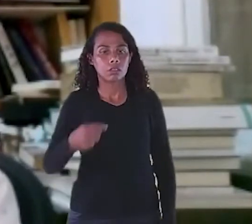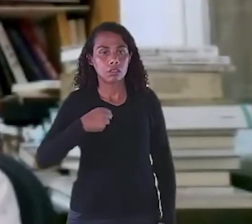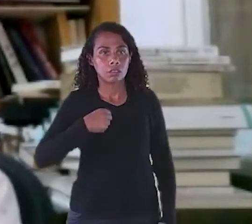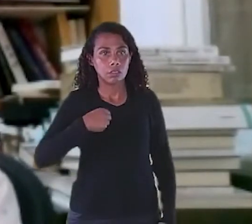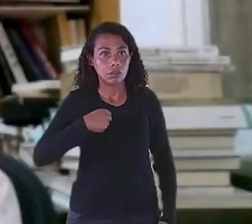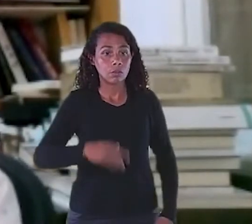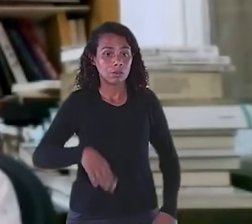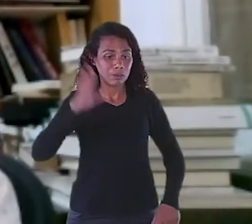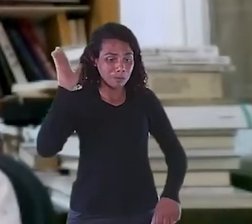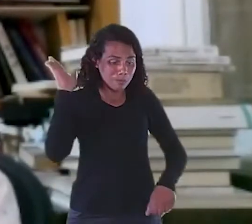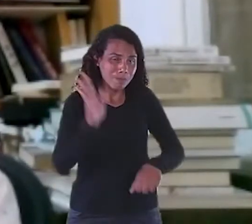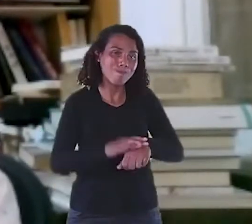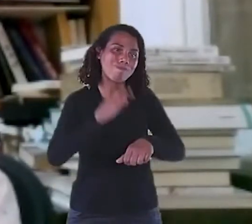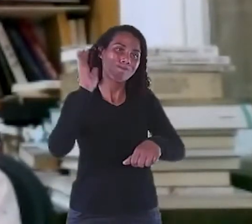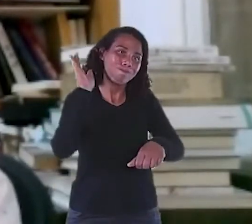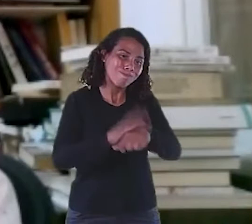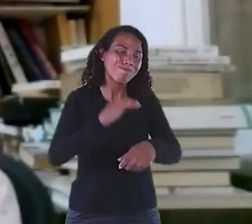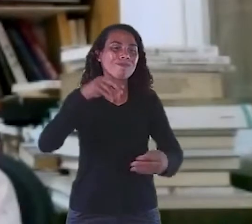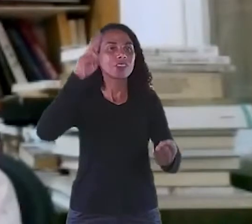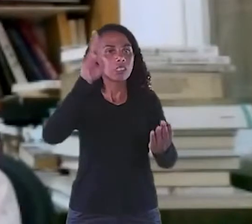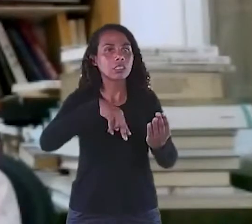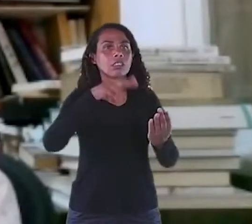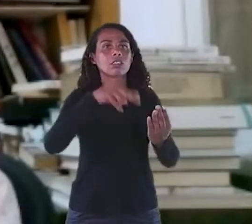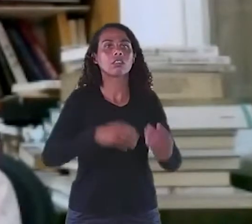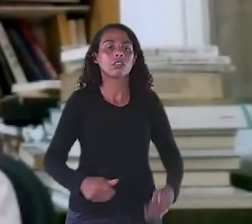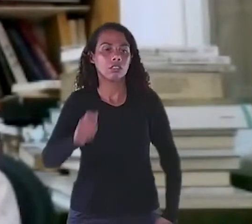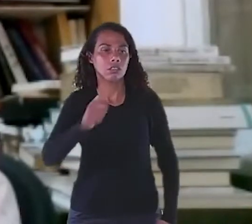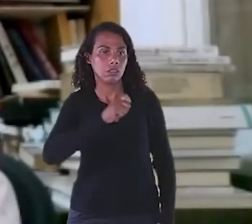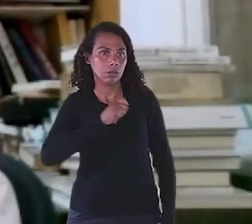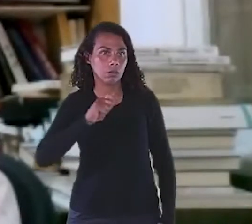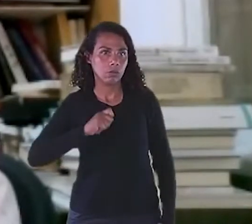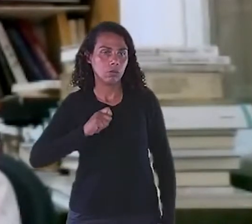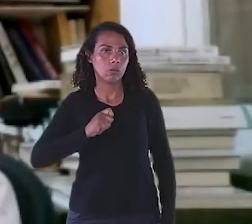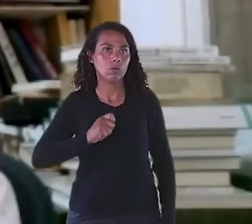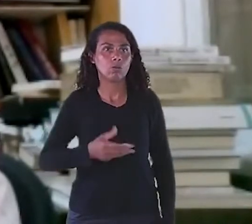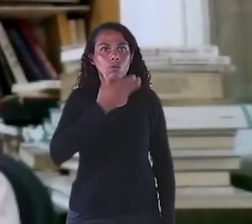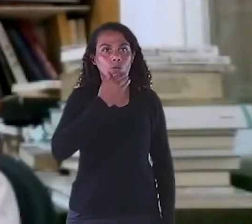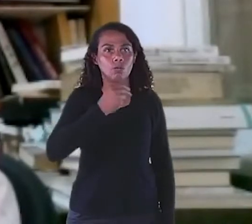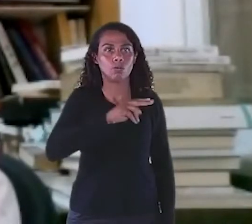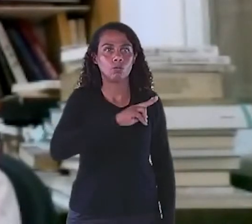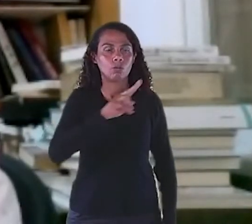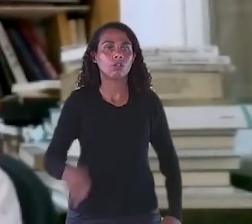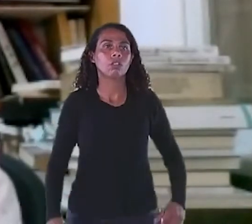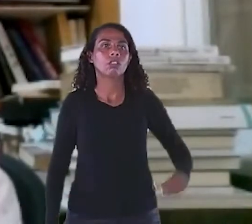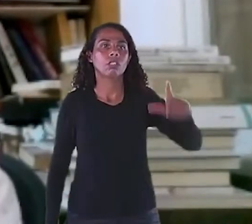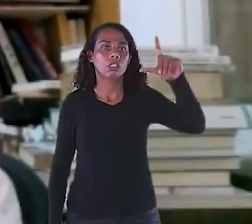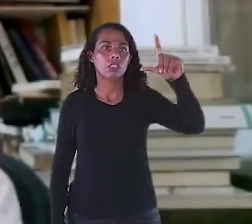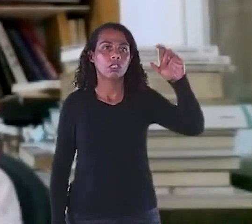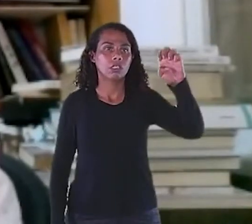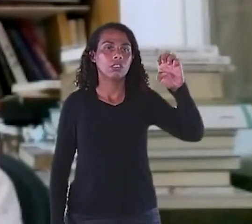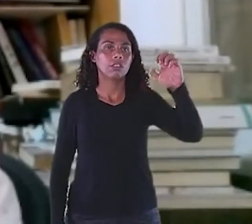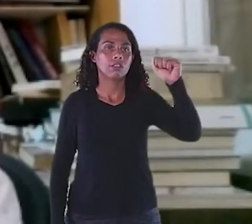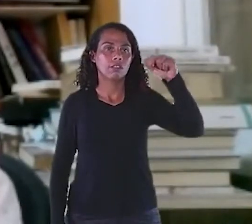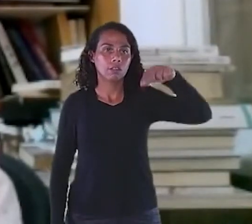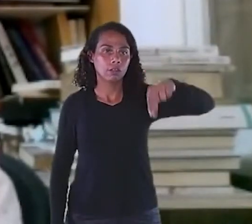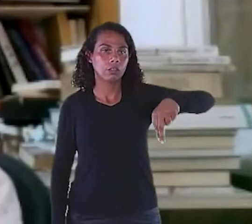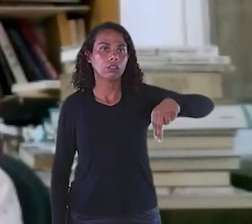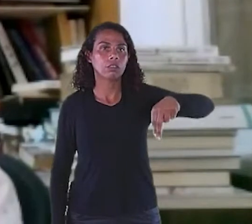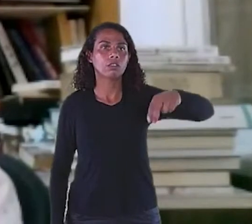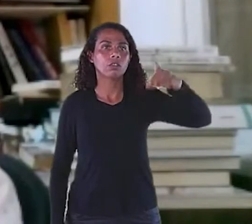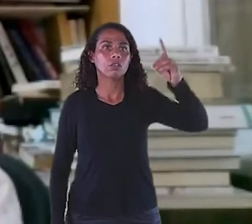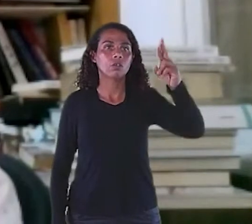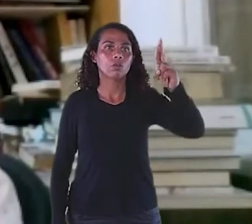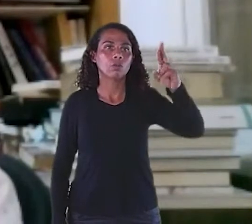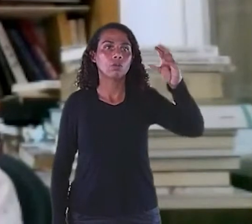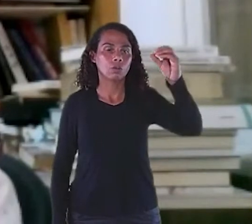catei uma frase lá no meio do livro. Eu sempre adorei frases, né? Estava escrito lá assim: